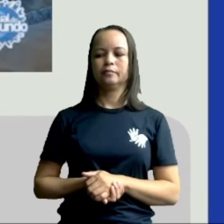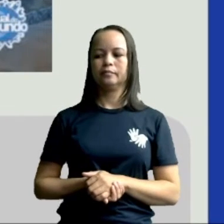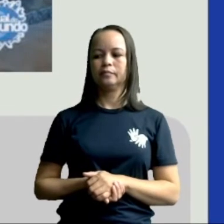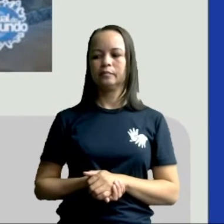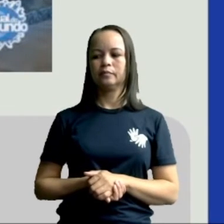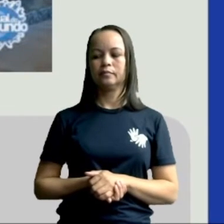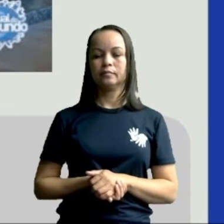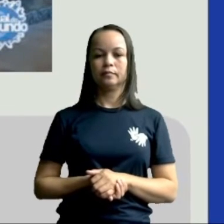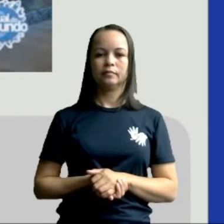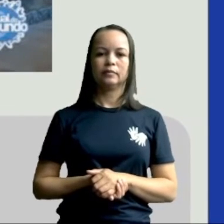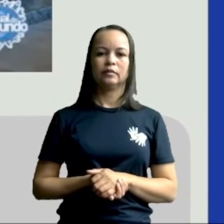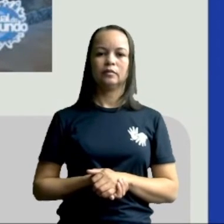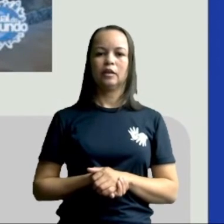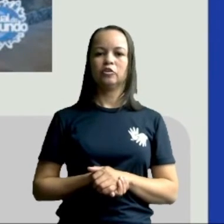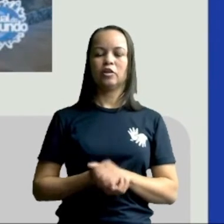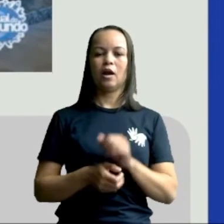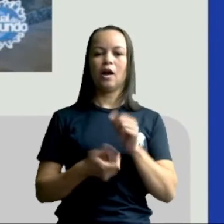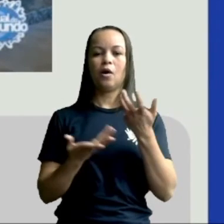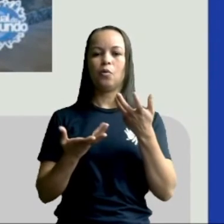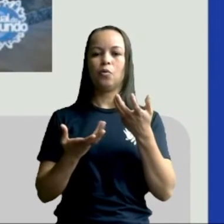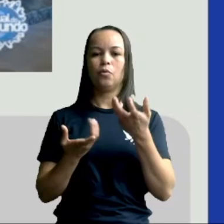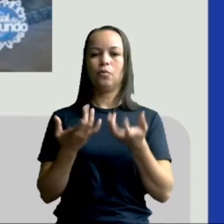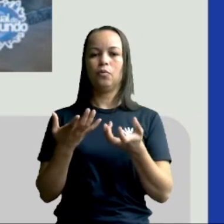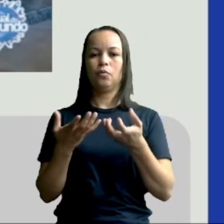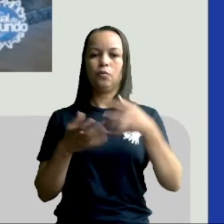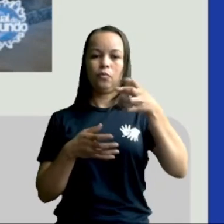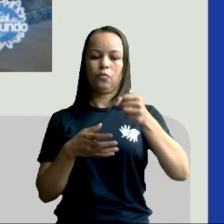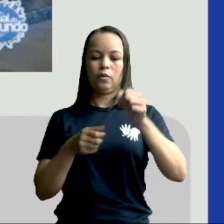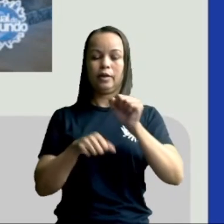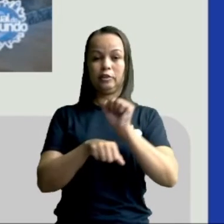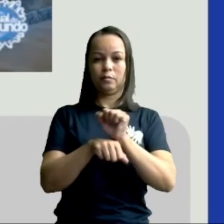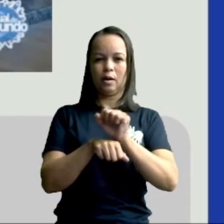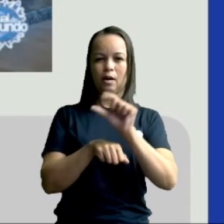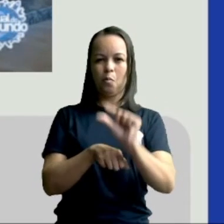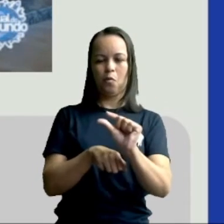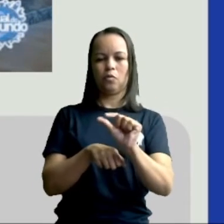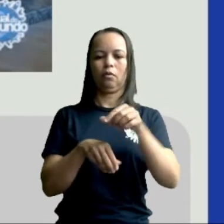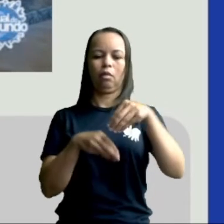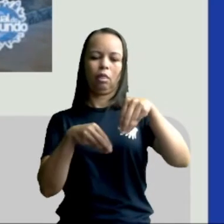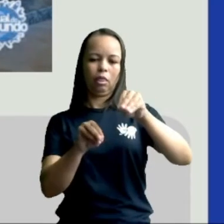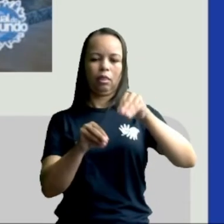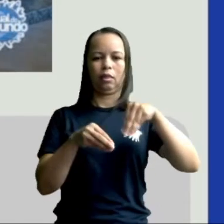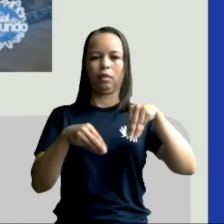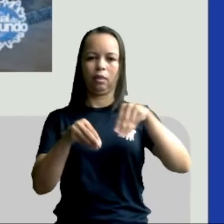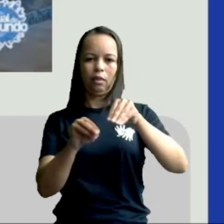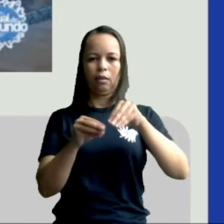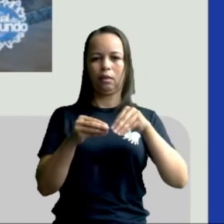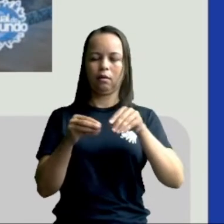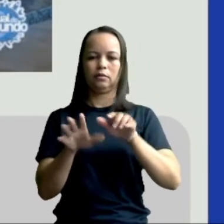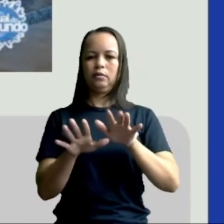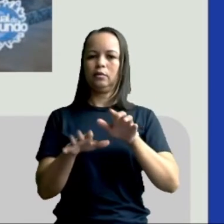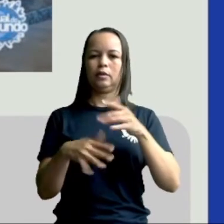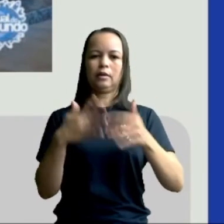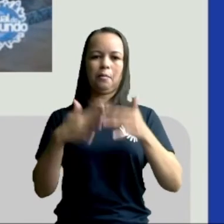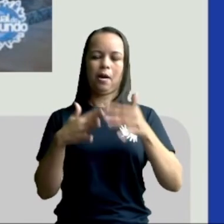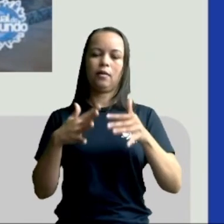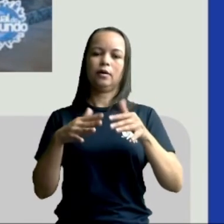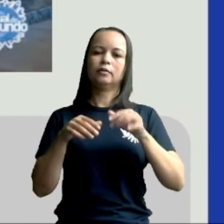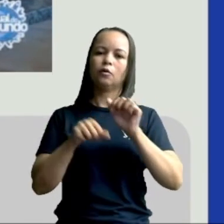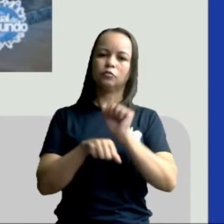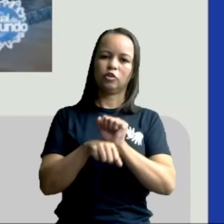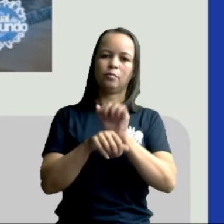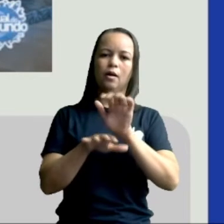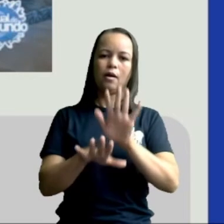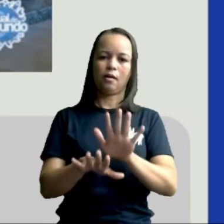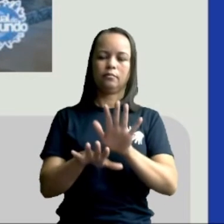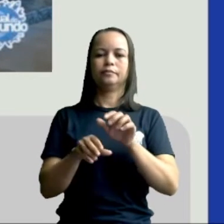É bom deixar o leite descansar um pouco, tá? Esse movimento de vai e vem dele vai atrapalhar um pouquinho na experiência. Agora eu vou mudar a câmera bem